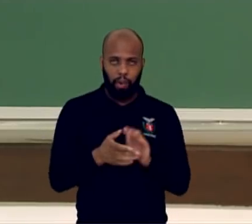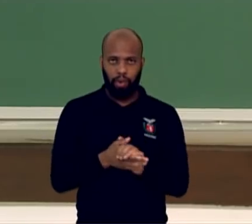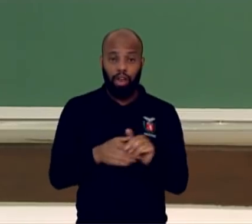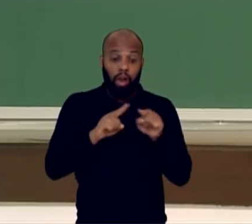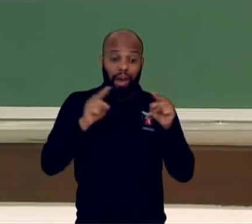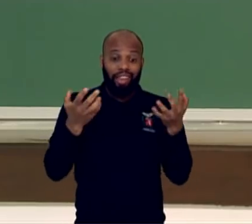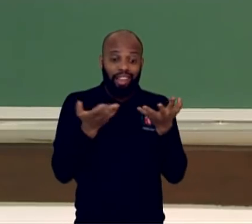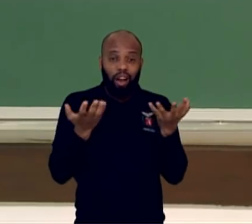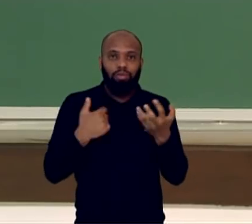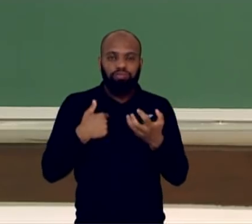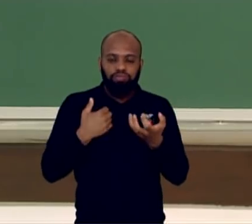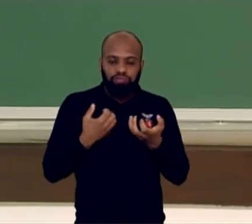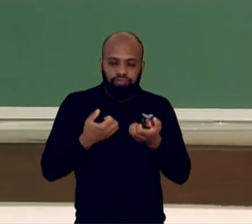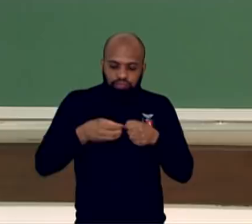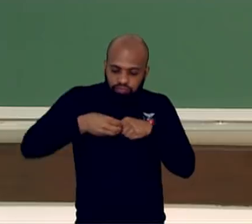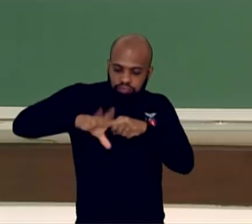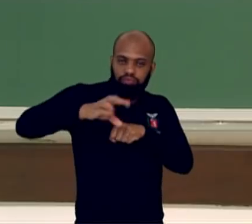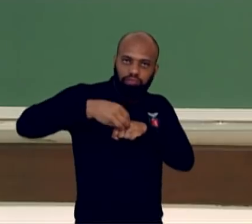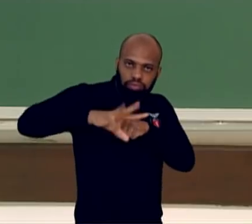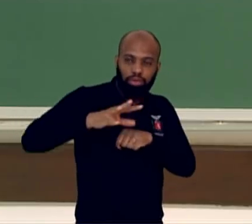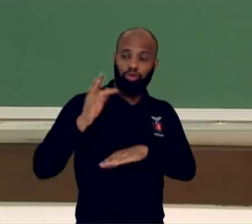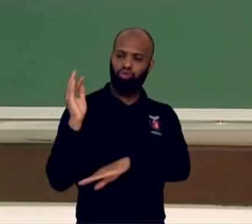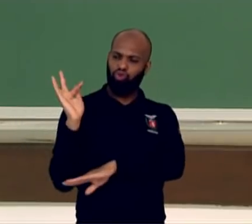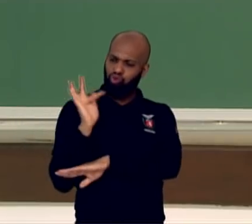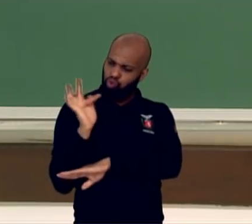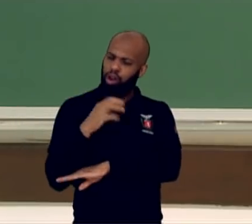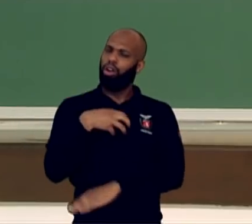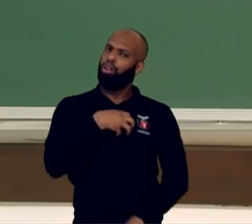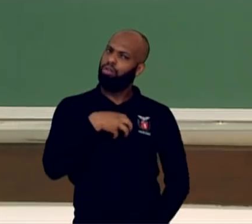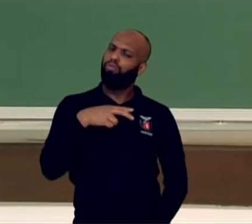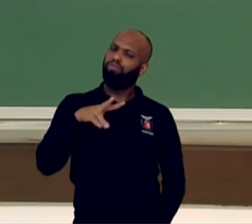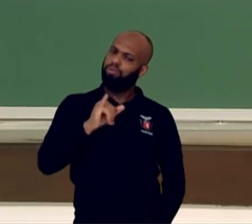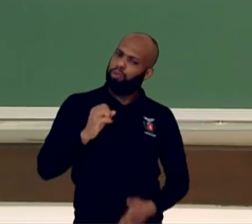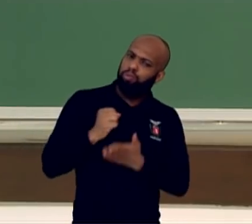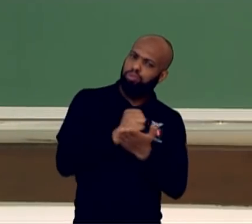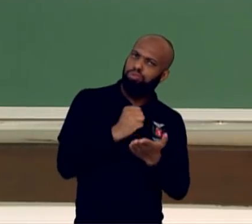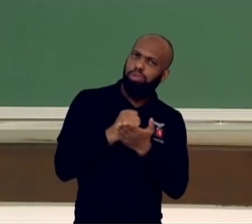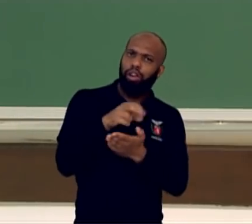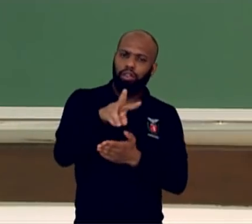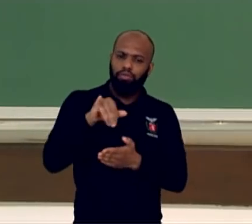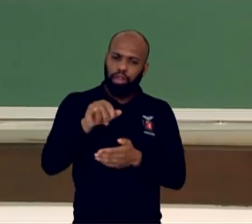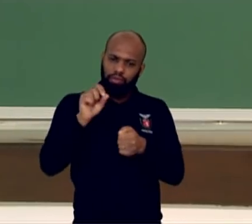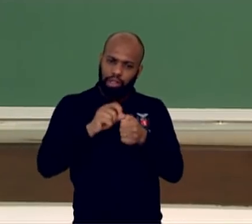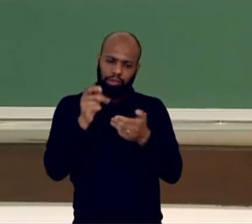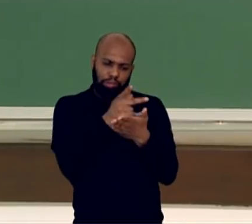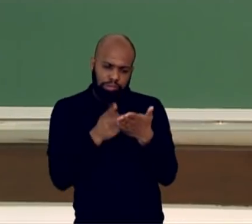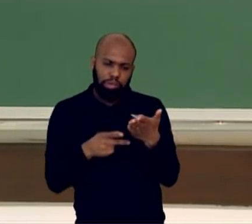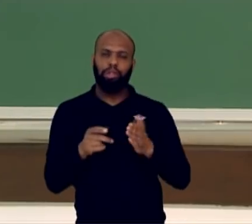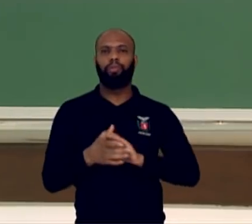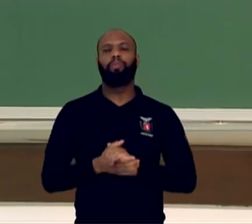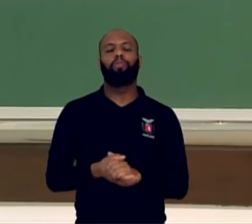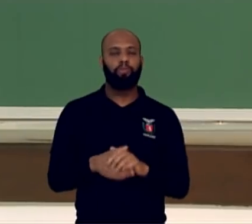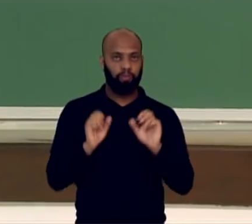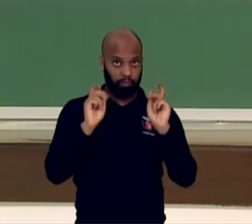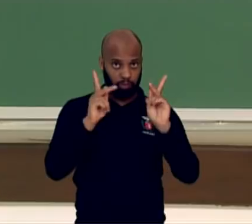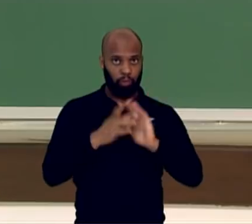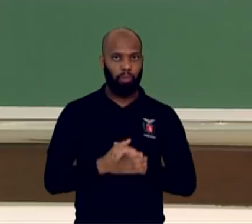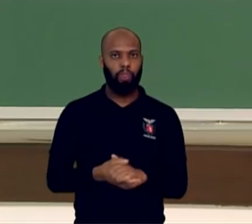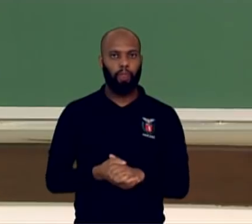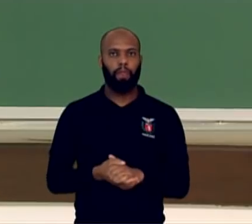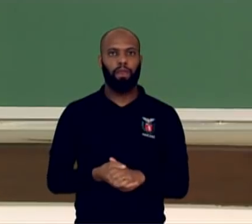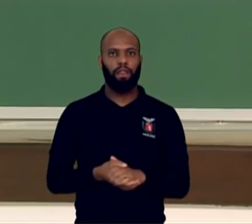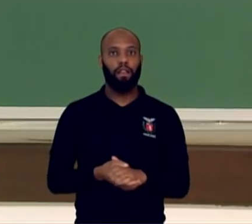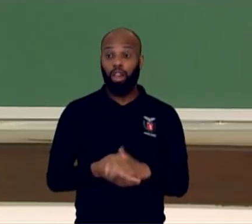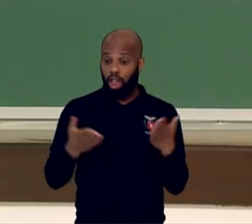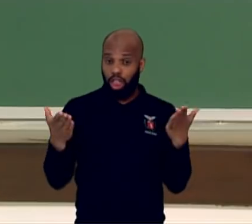vamos dar dicas mais formais para auxiliá-los, então, na produção deste poema. Tudo bem?